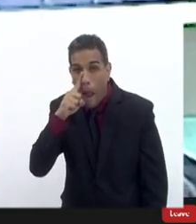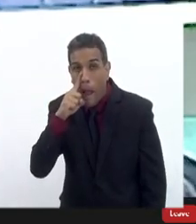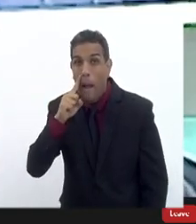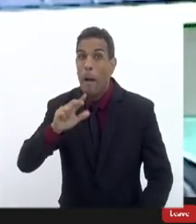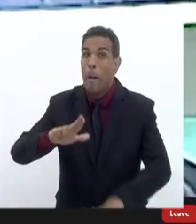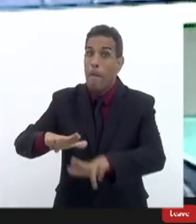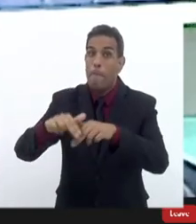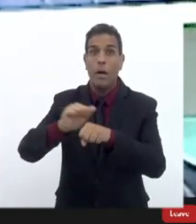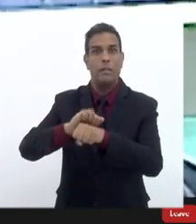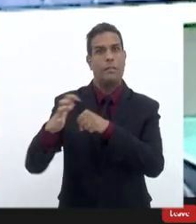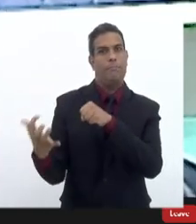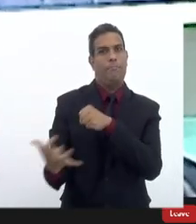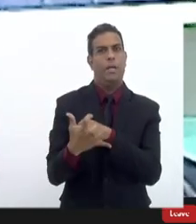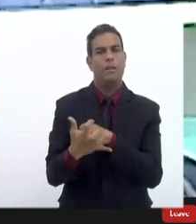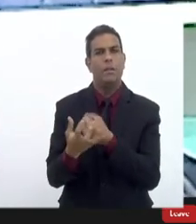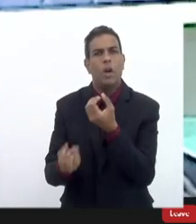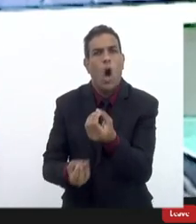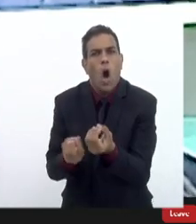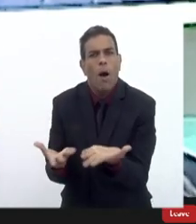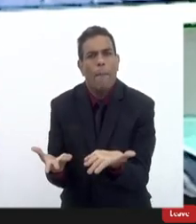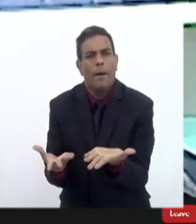à pandemia.